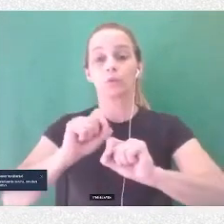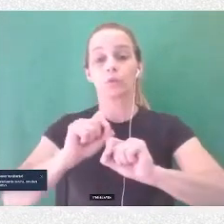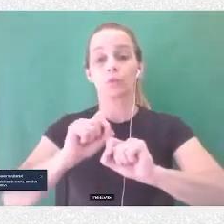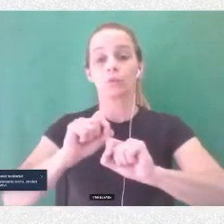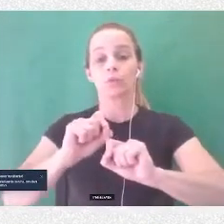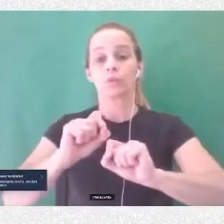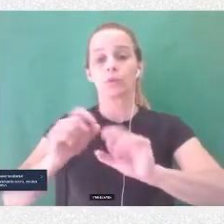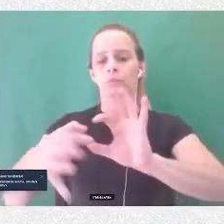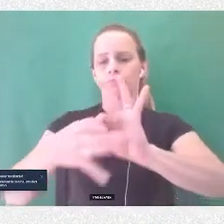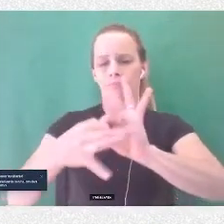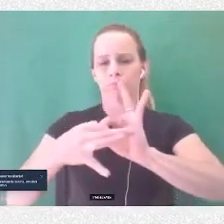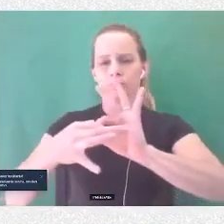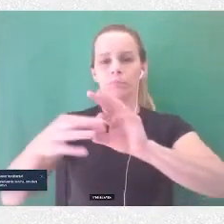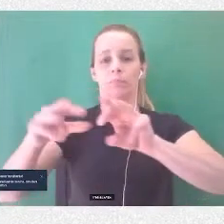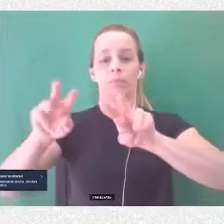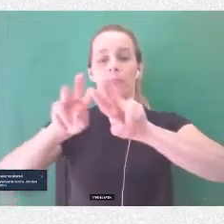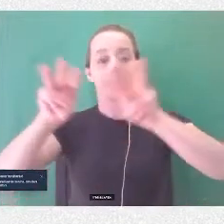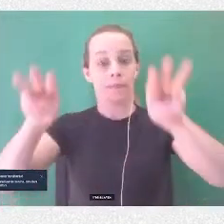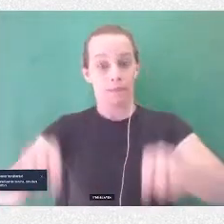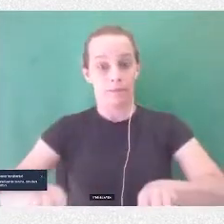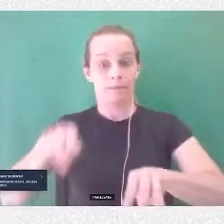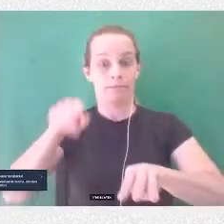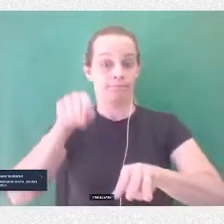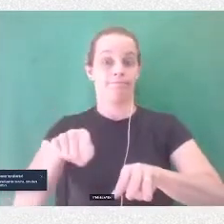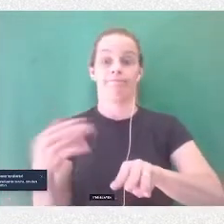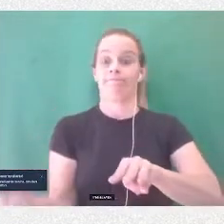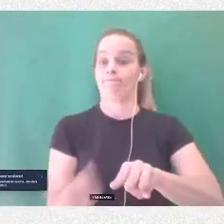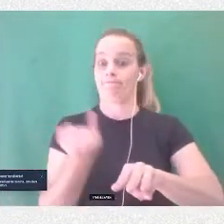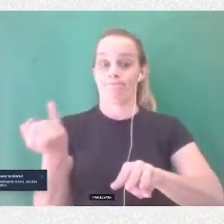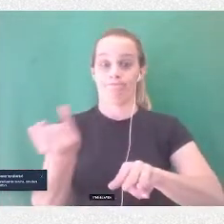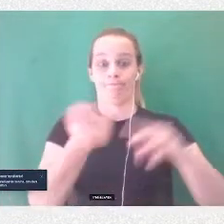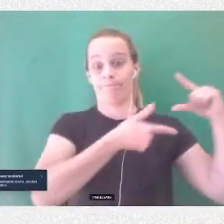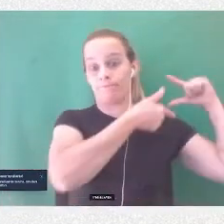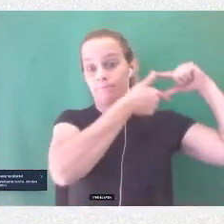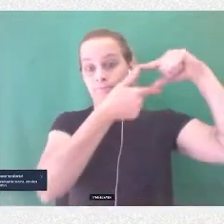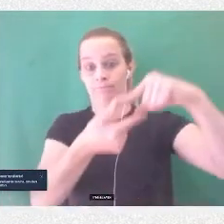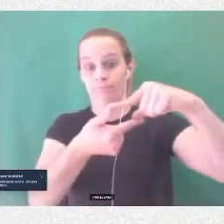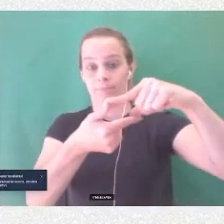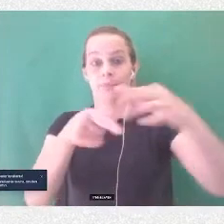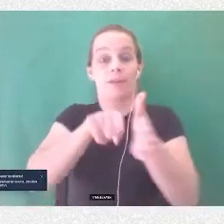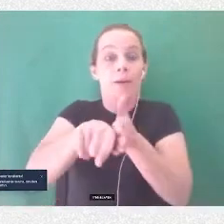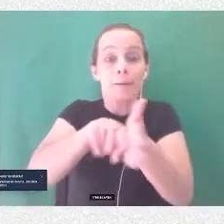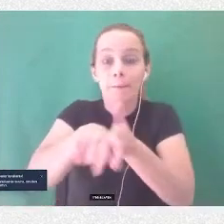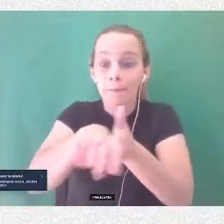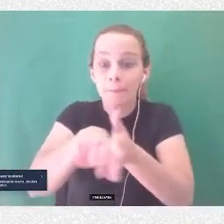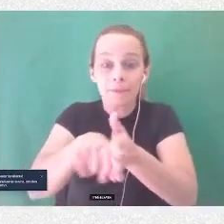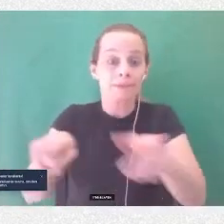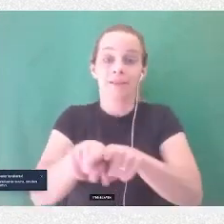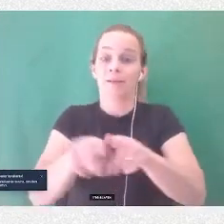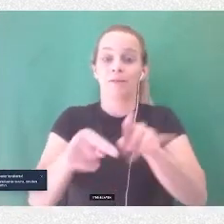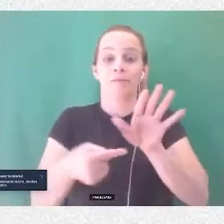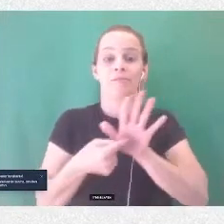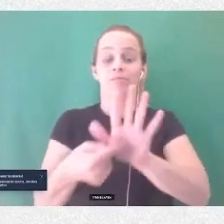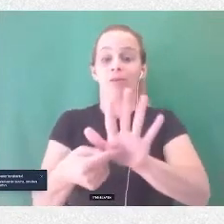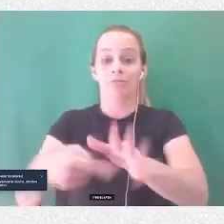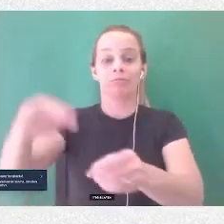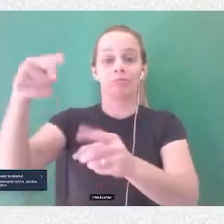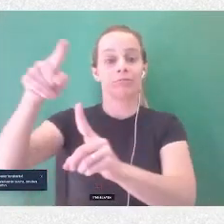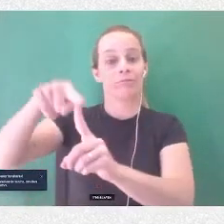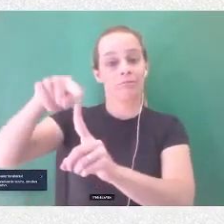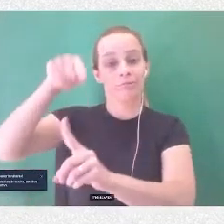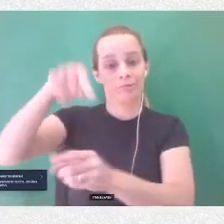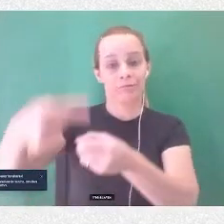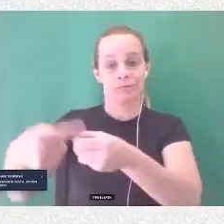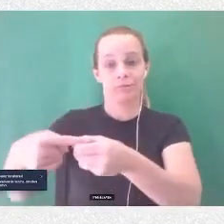a Universidade Federal do Paraná, tradicional em pesquisa, fez também com que Toledo fosse